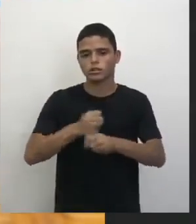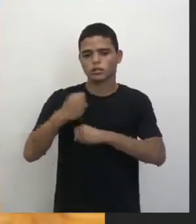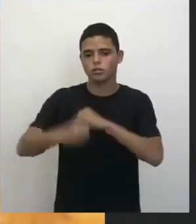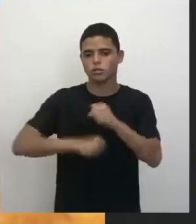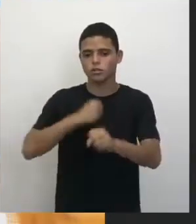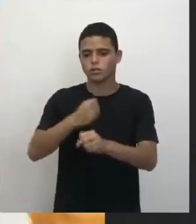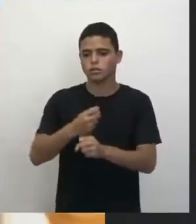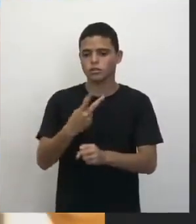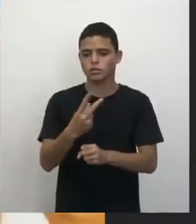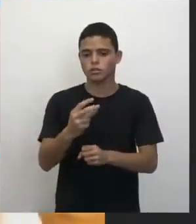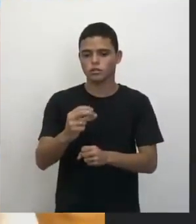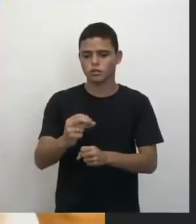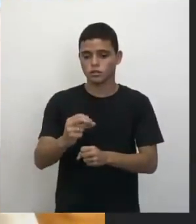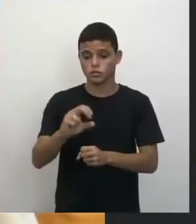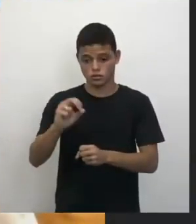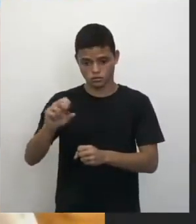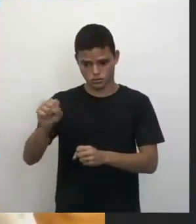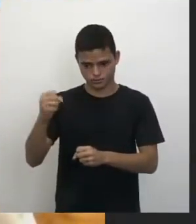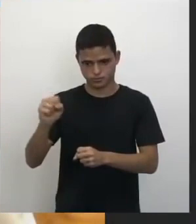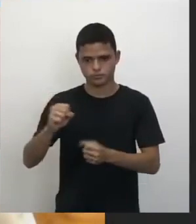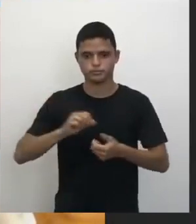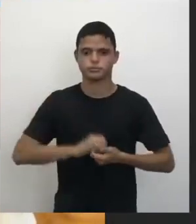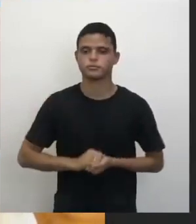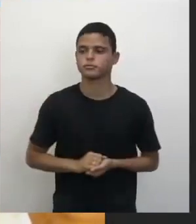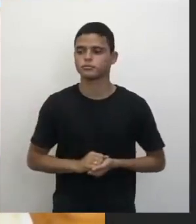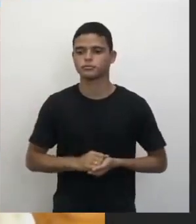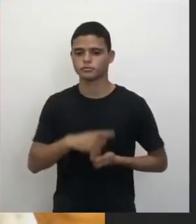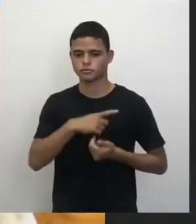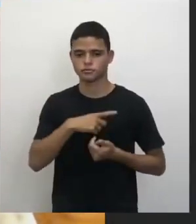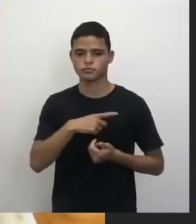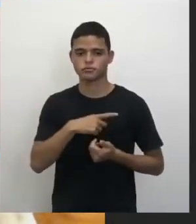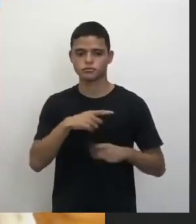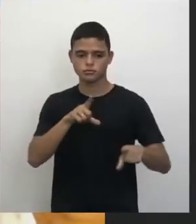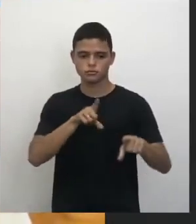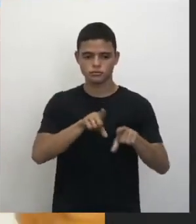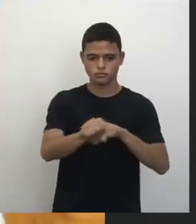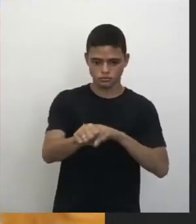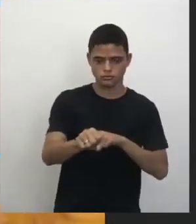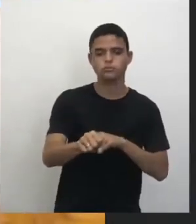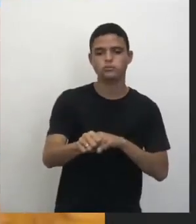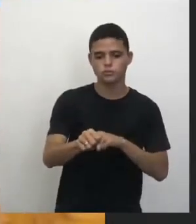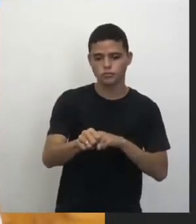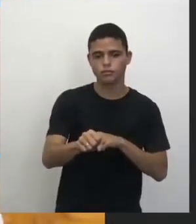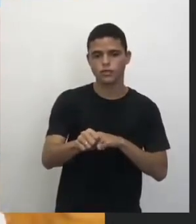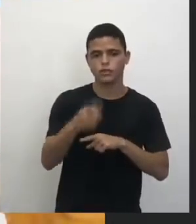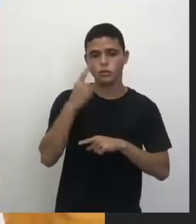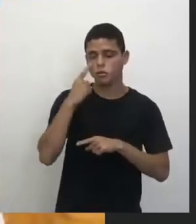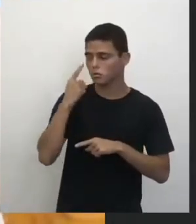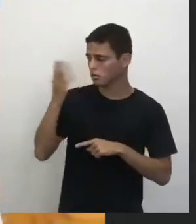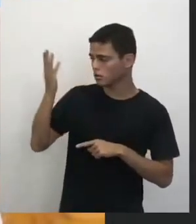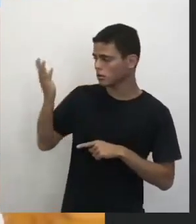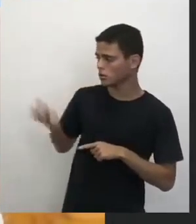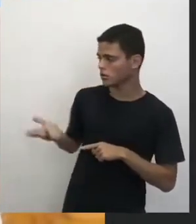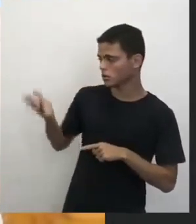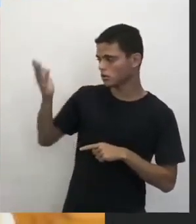2007, em 2008, eu ganhei o prêmio de roteirista revelação por essa edição aqui do Homem Grilo,